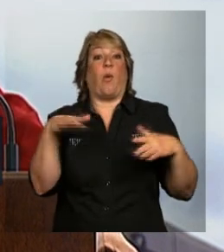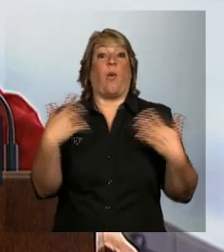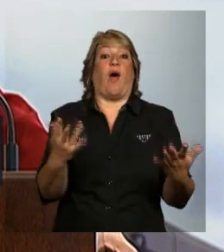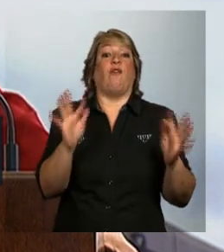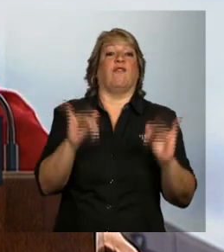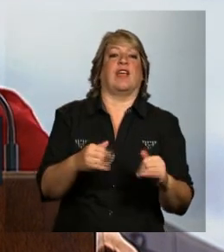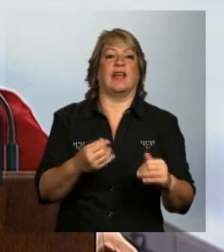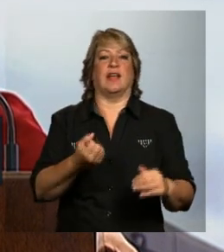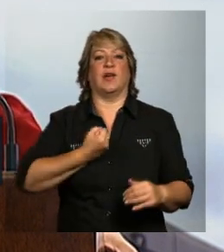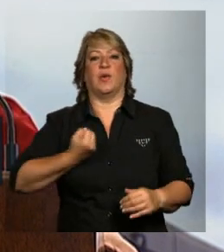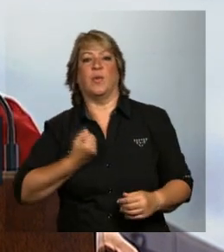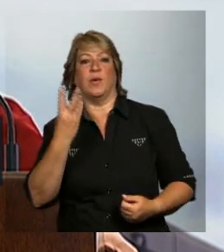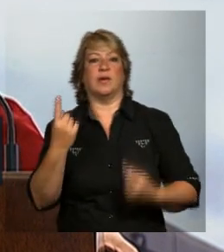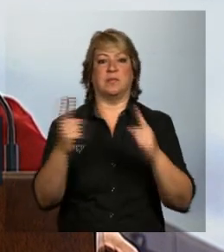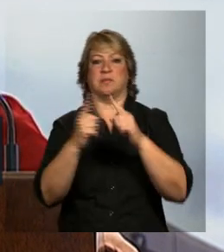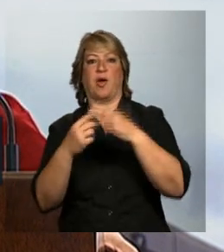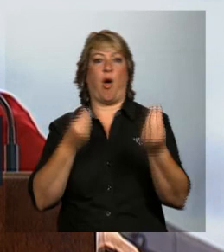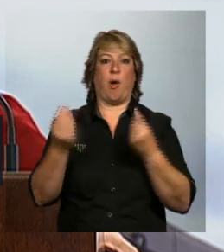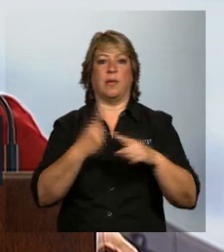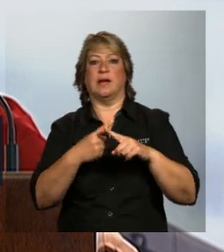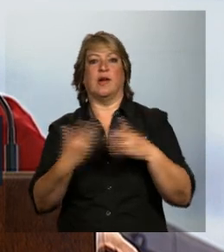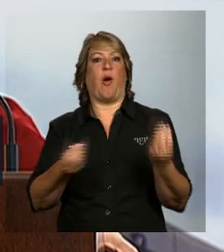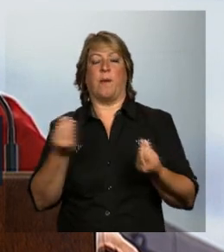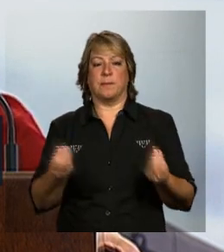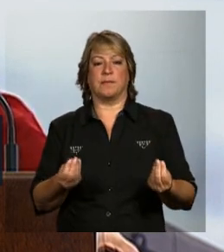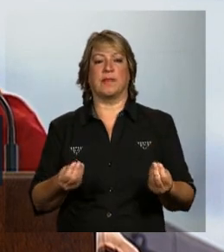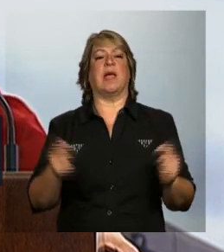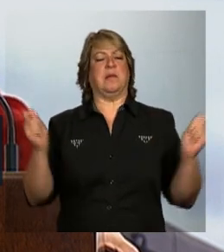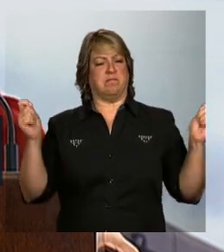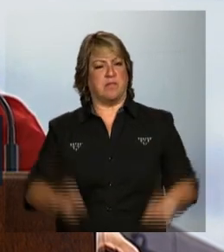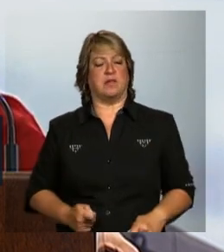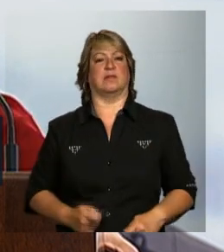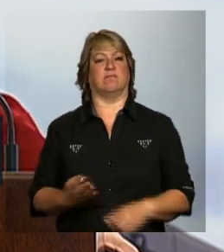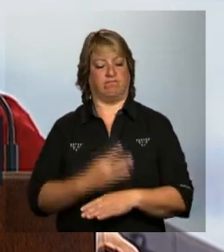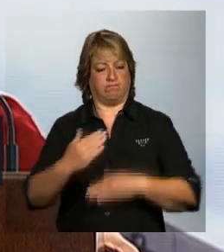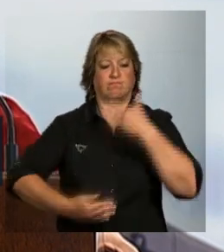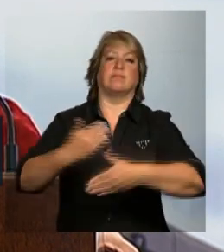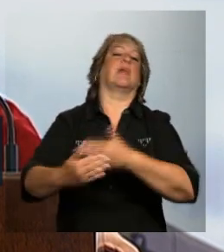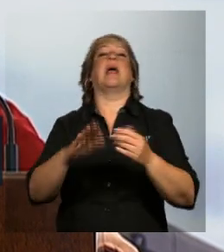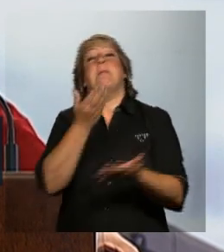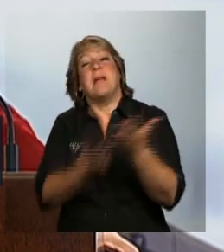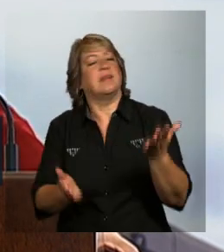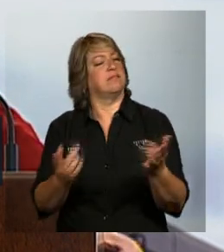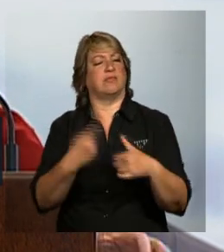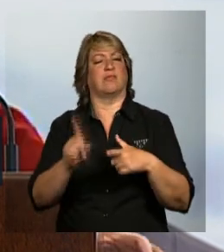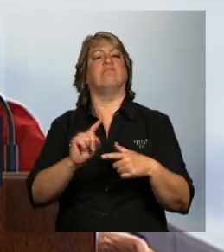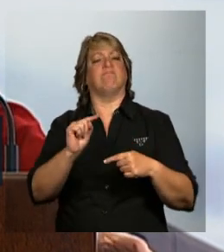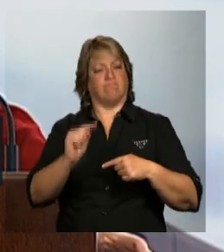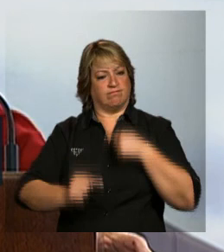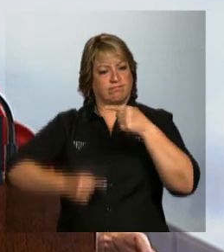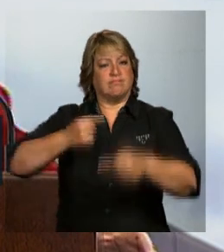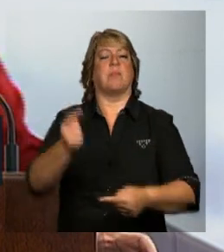do jogo persistir sempre e ser capaz de virar quando você perde uma julgada